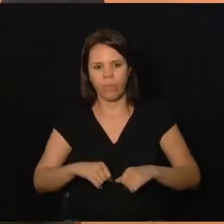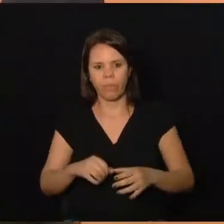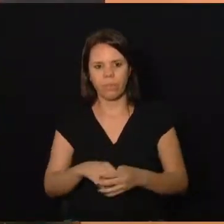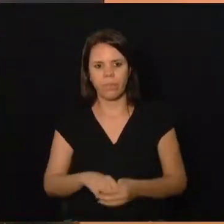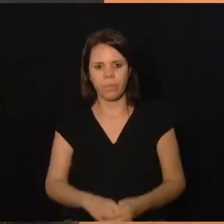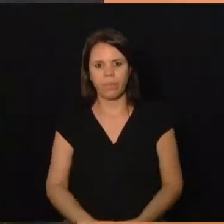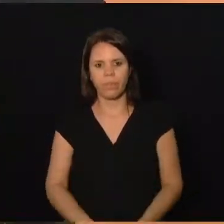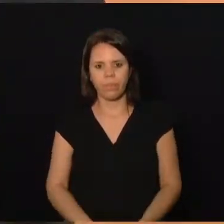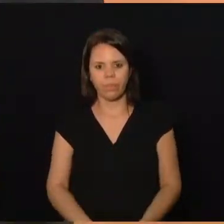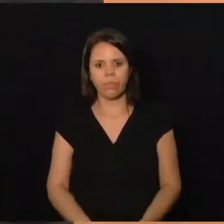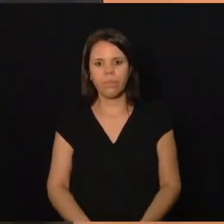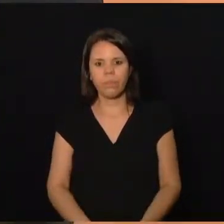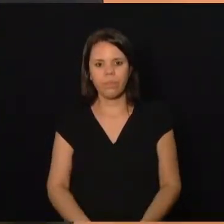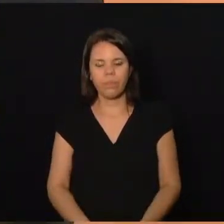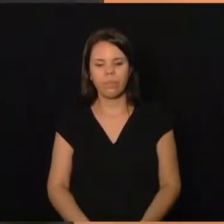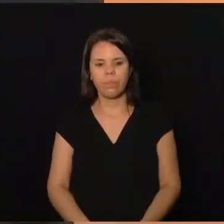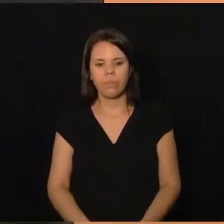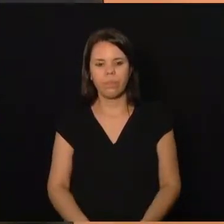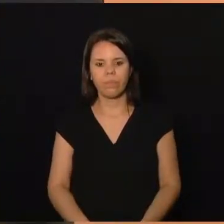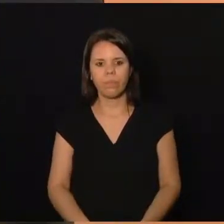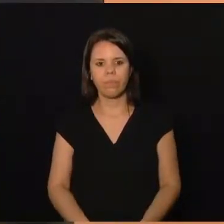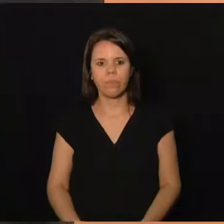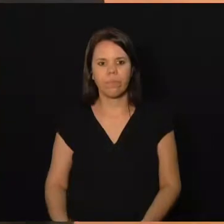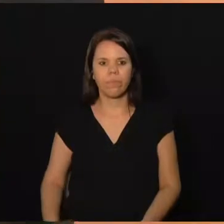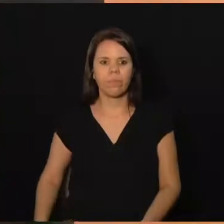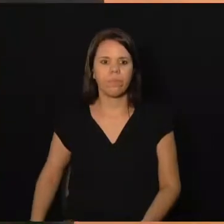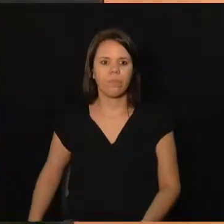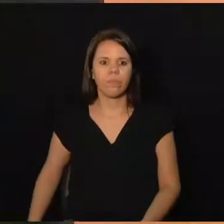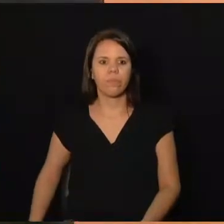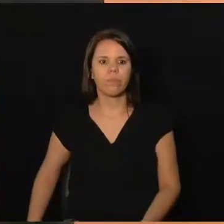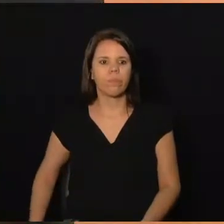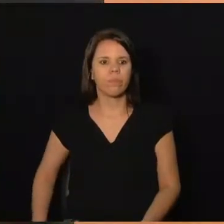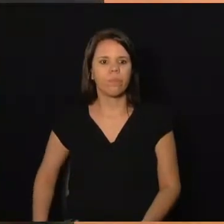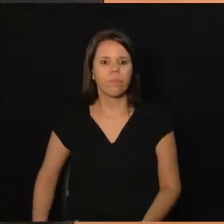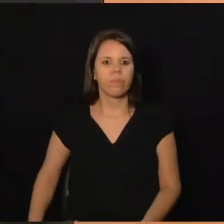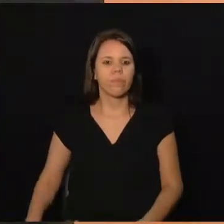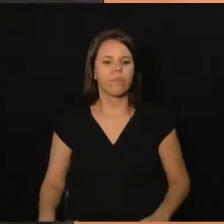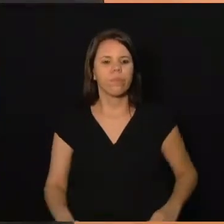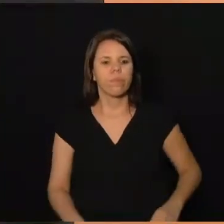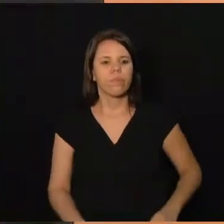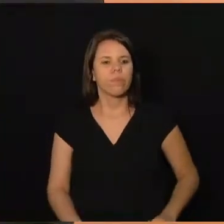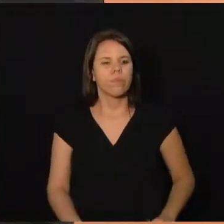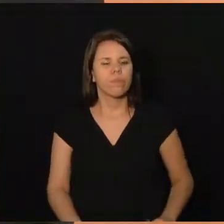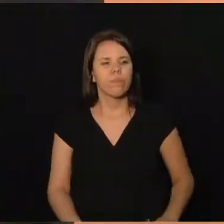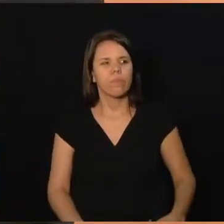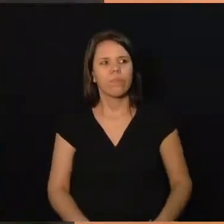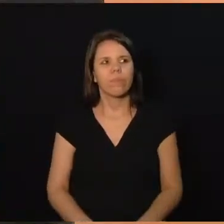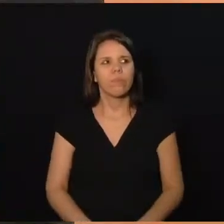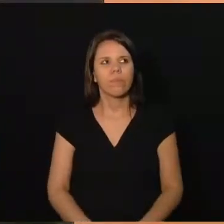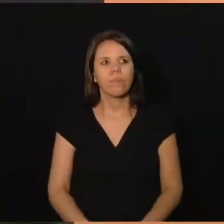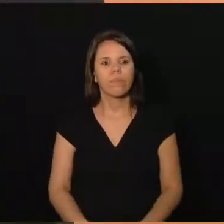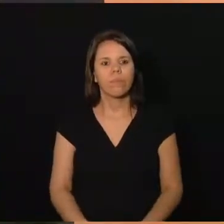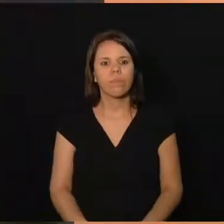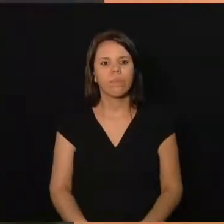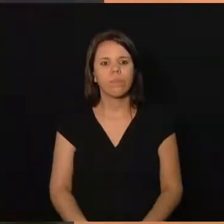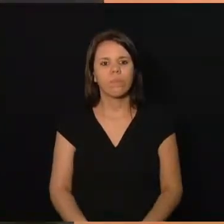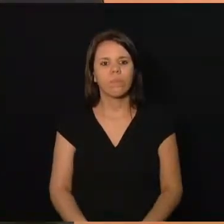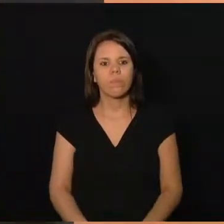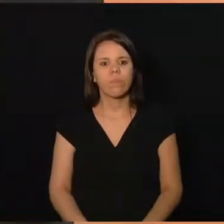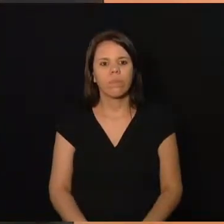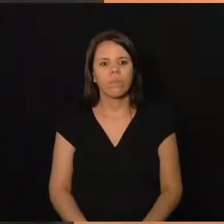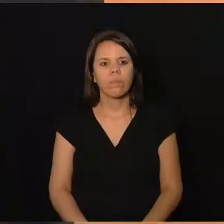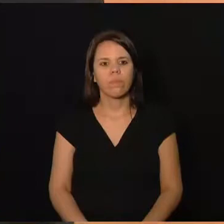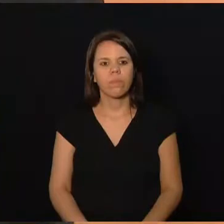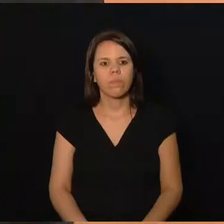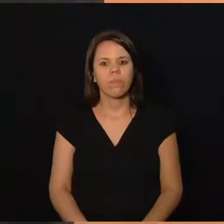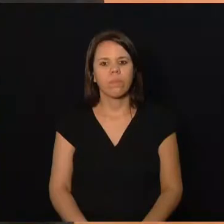Essa questão de disfunção seria aquele caso também de agora os filhos são os meus, os seus e os nossos. Então, dentro de uma família tem